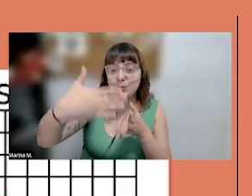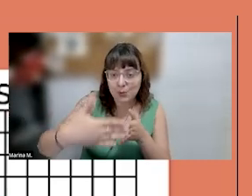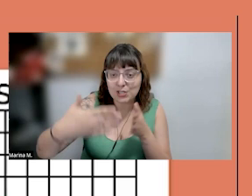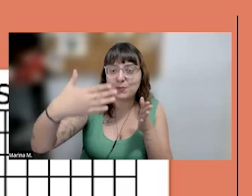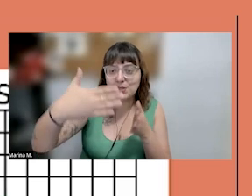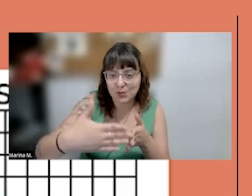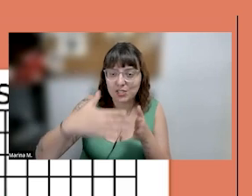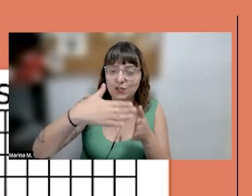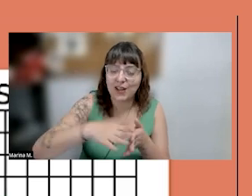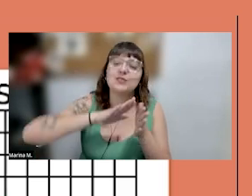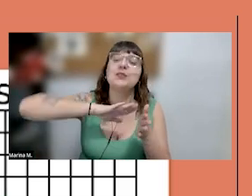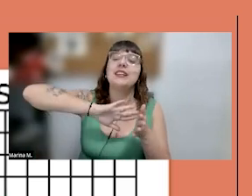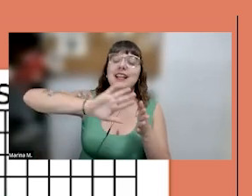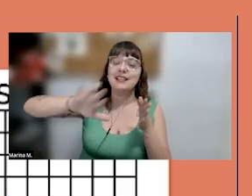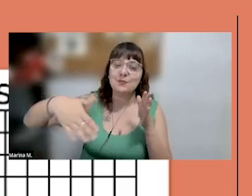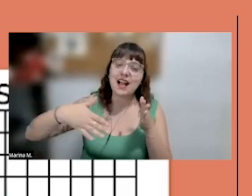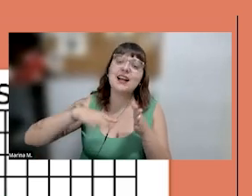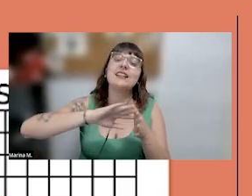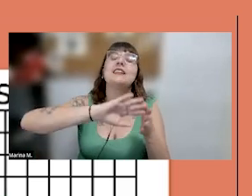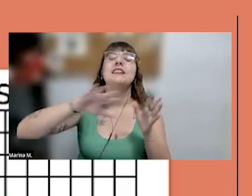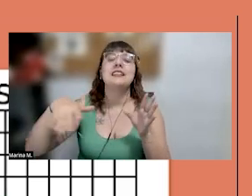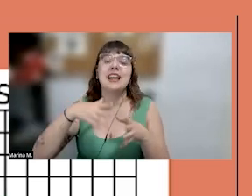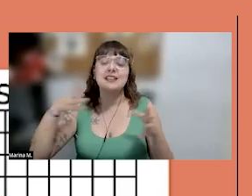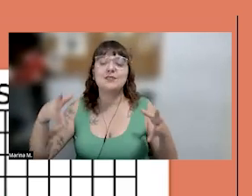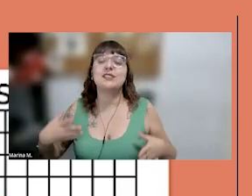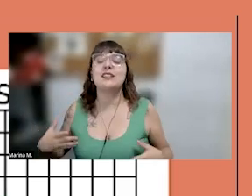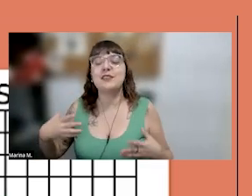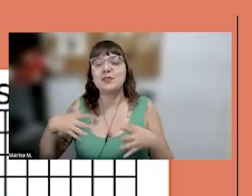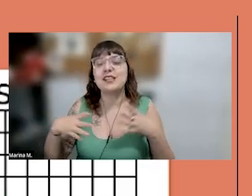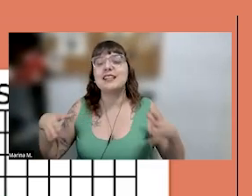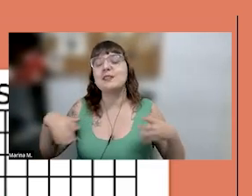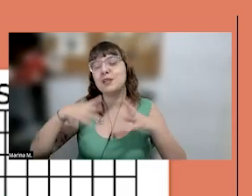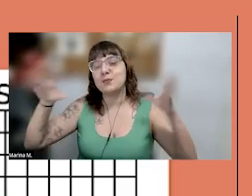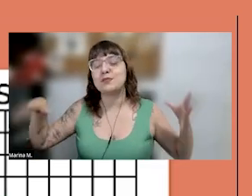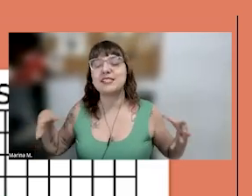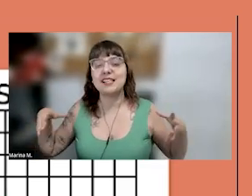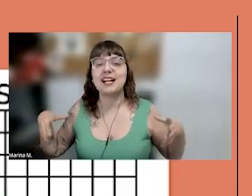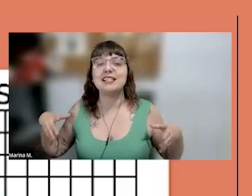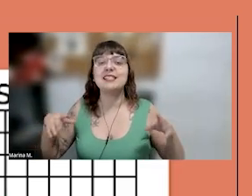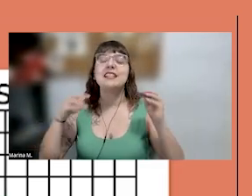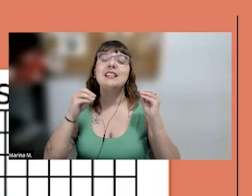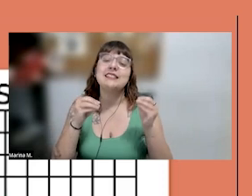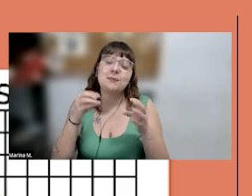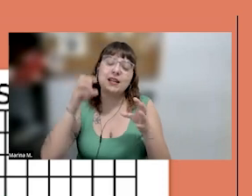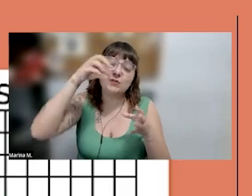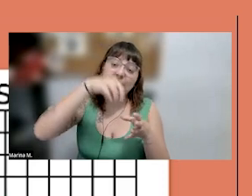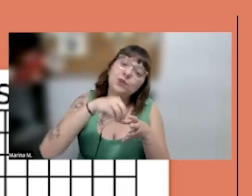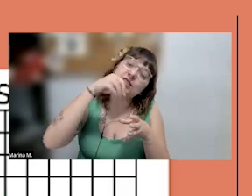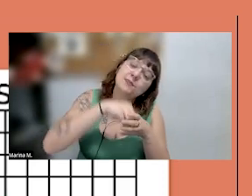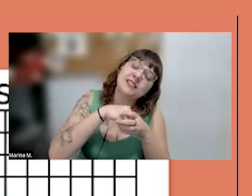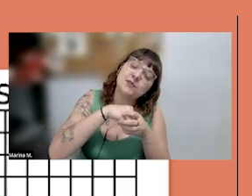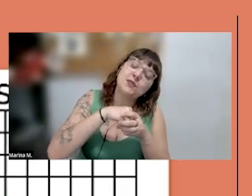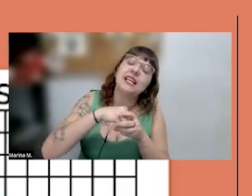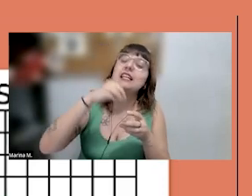né? Ele tem duas dimensões de fato, ele tem uma área. E aí você vai usar esse pixel para fazer análise, sabendo o